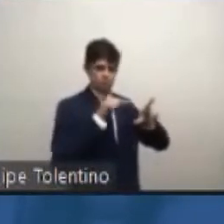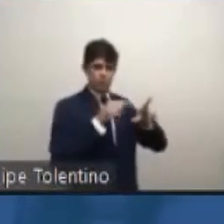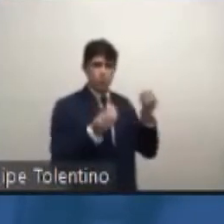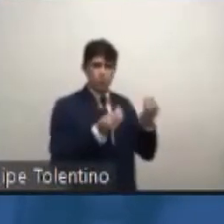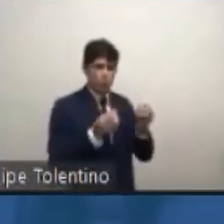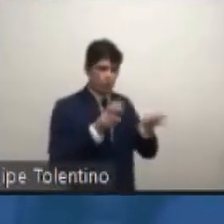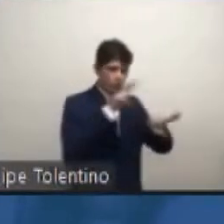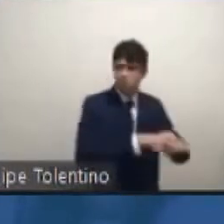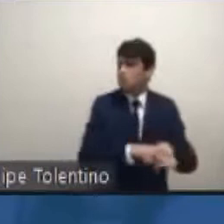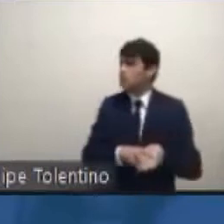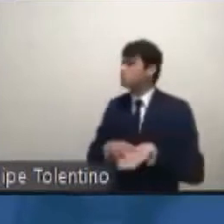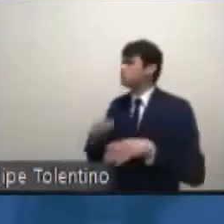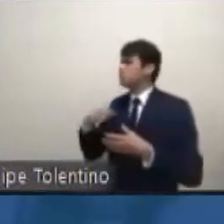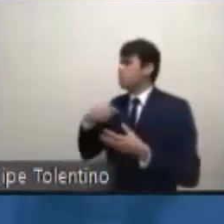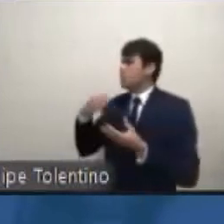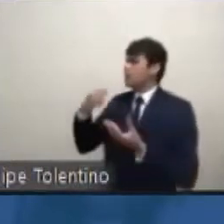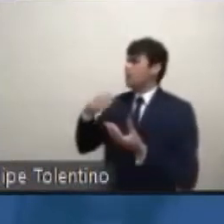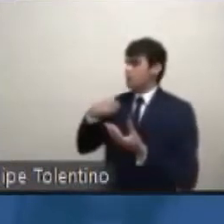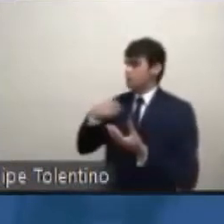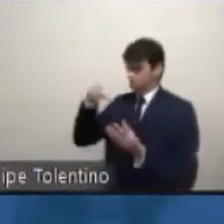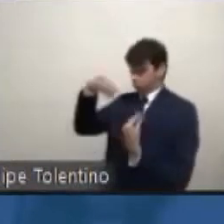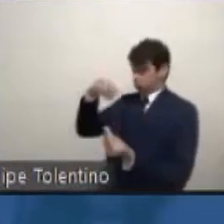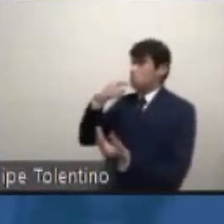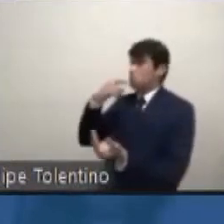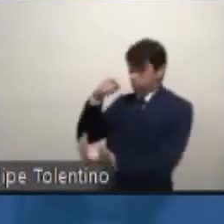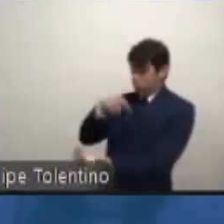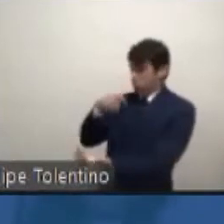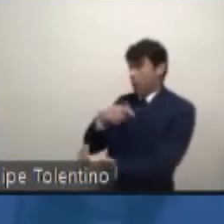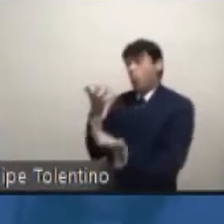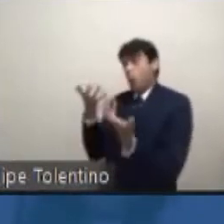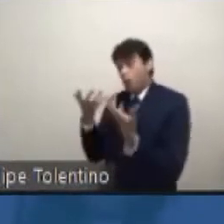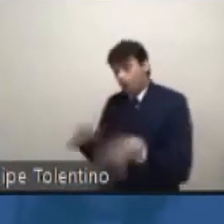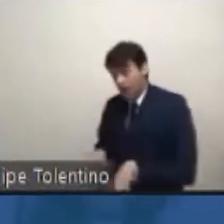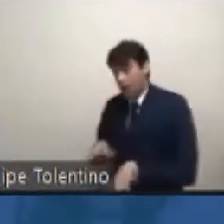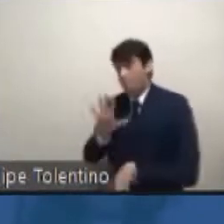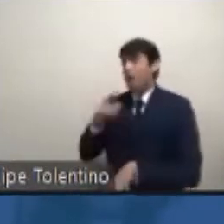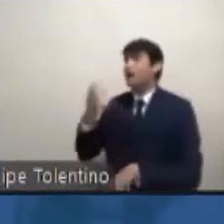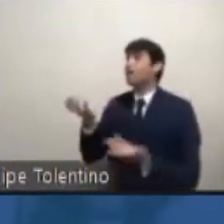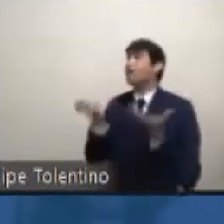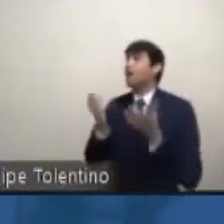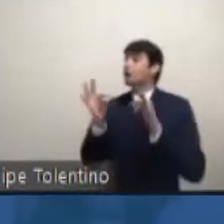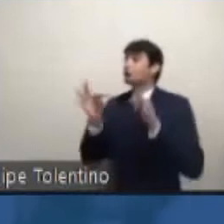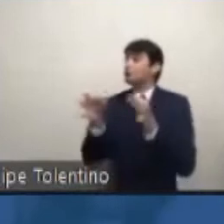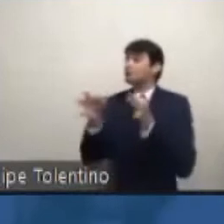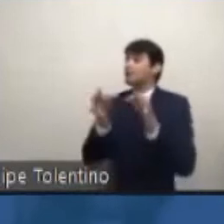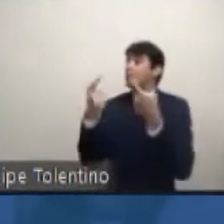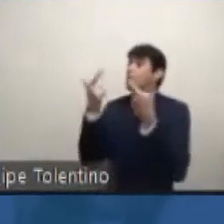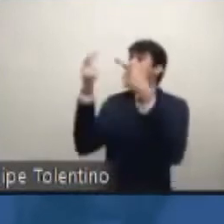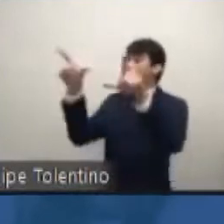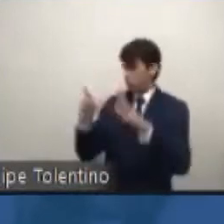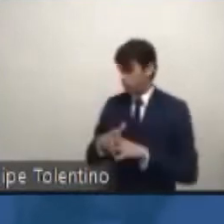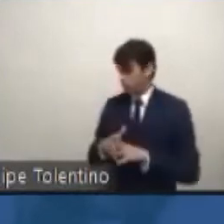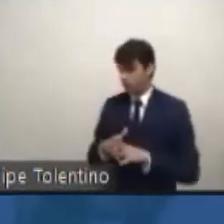e aceito todos os outros. É lícito. E não existe nenhuma forma legal para uma diretiva antecipada, como existe, por